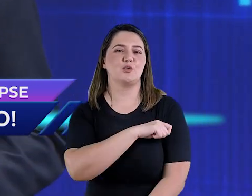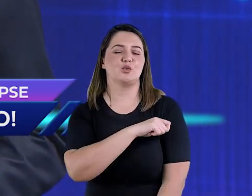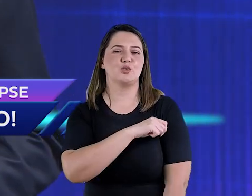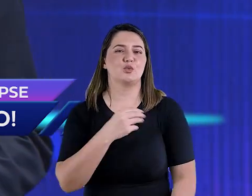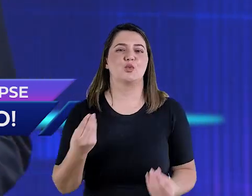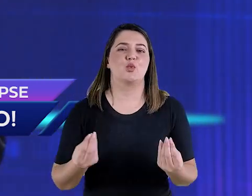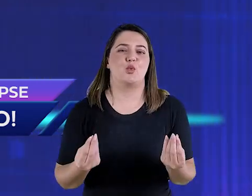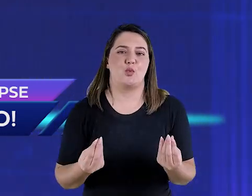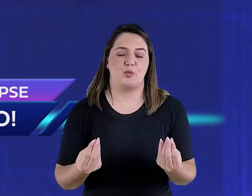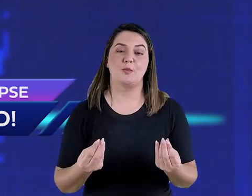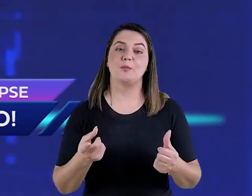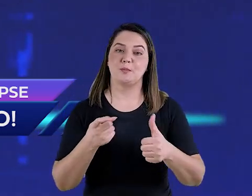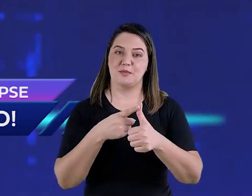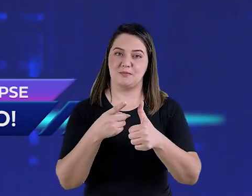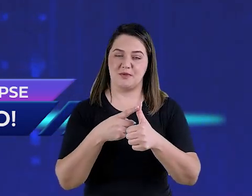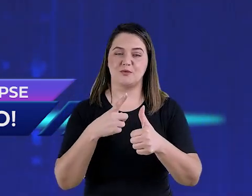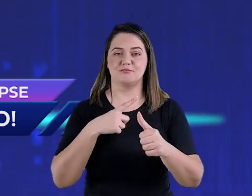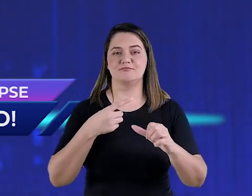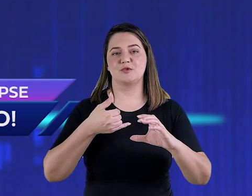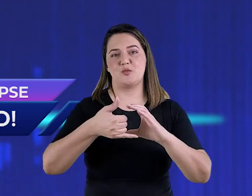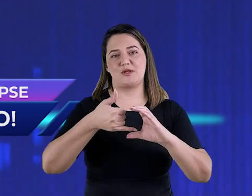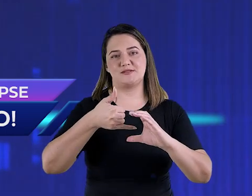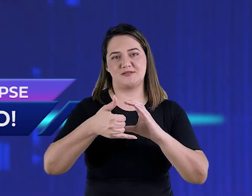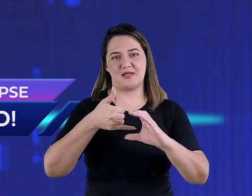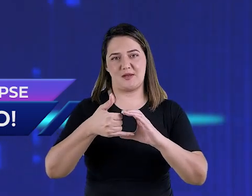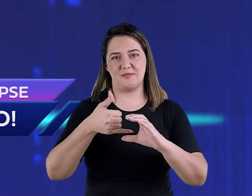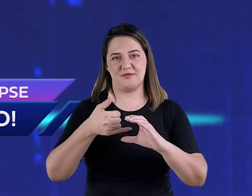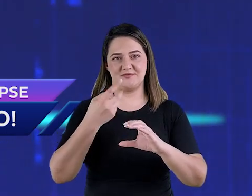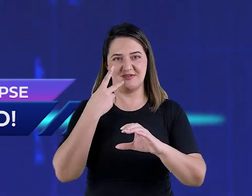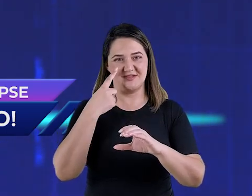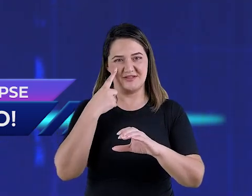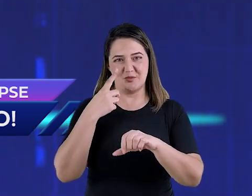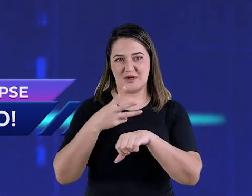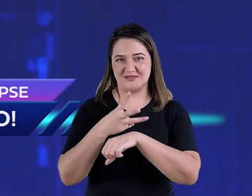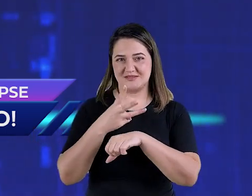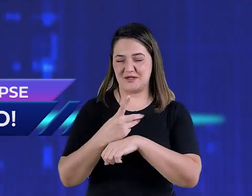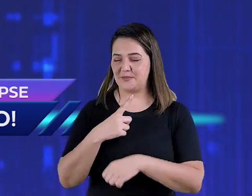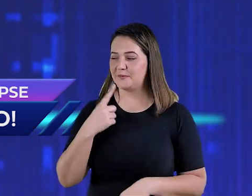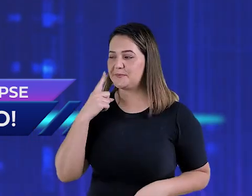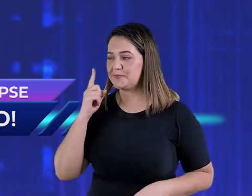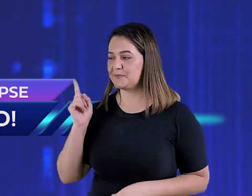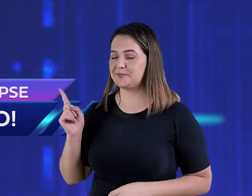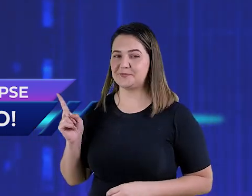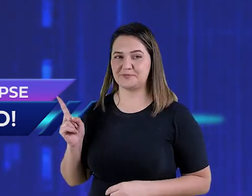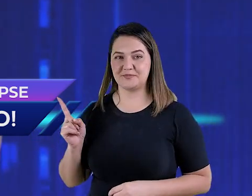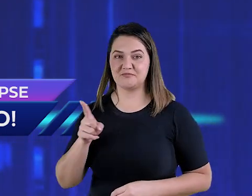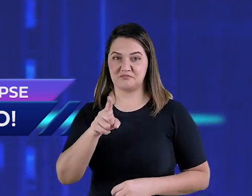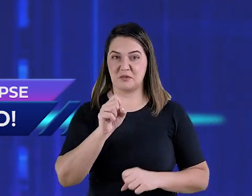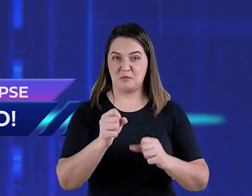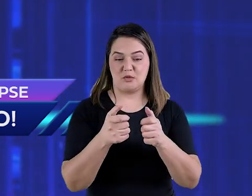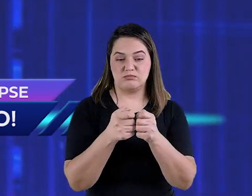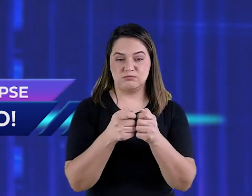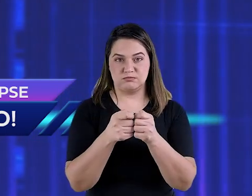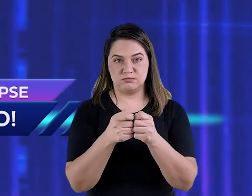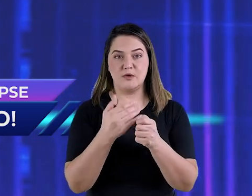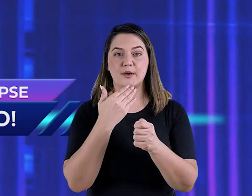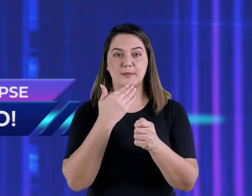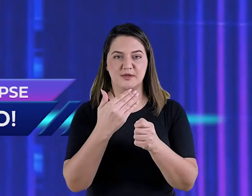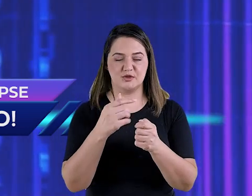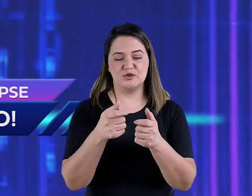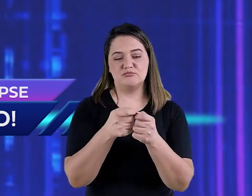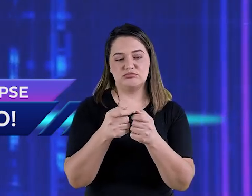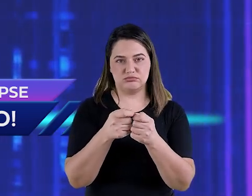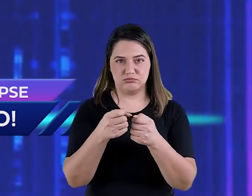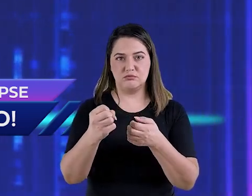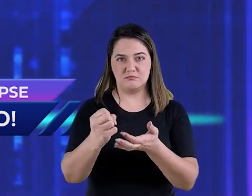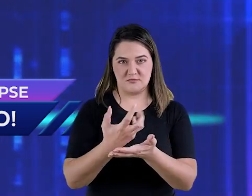WhatsApp. Agrega o número 12 98 244 0077. Vou repetir, 12